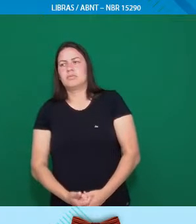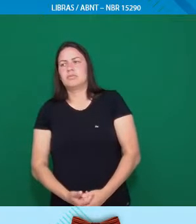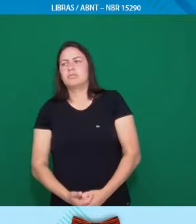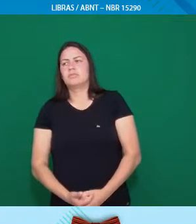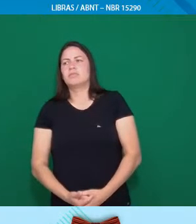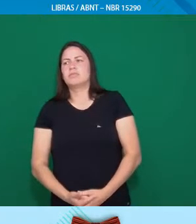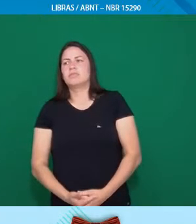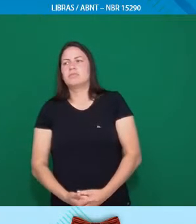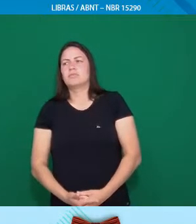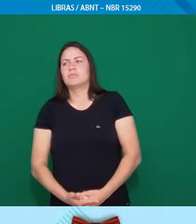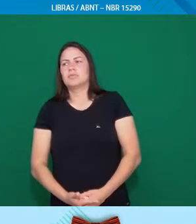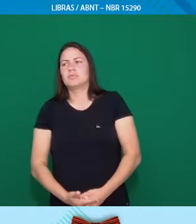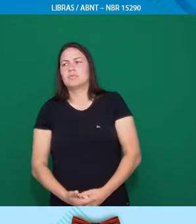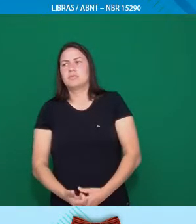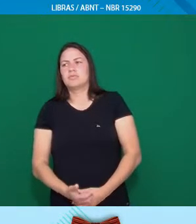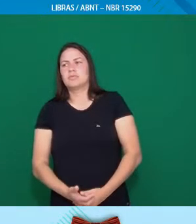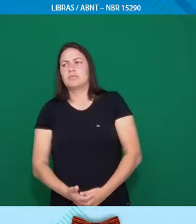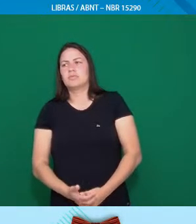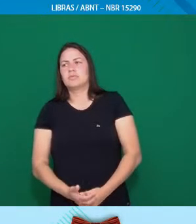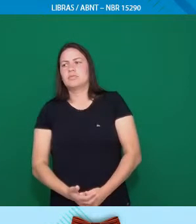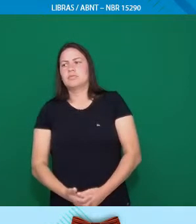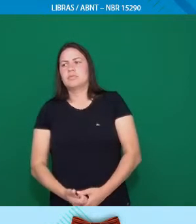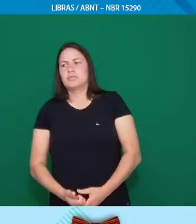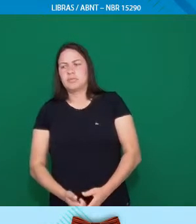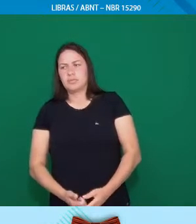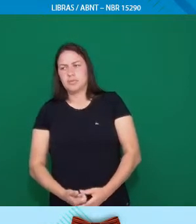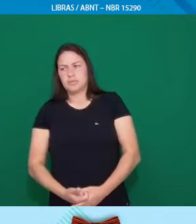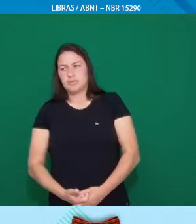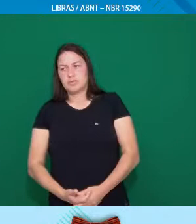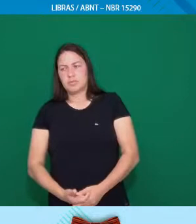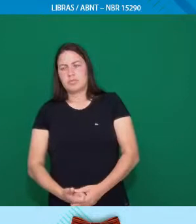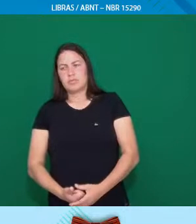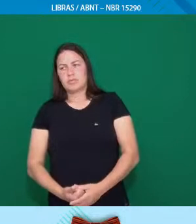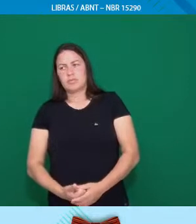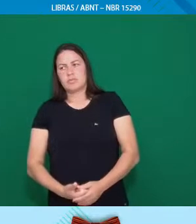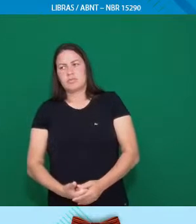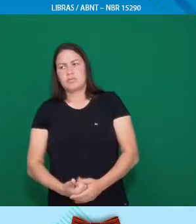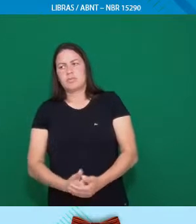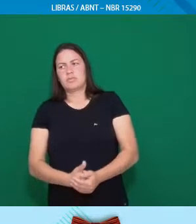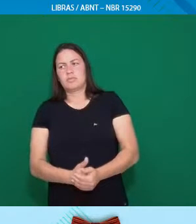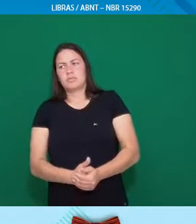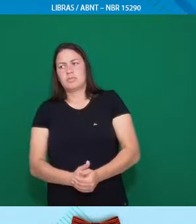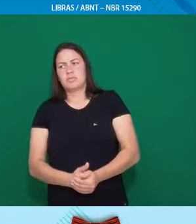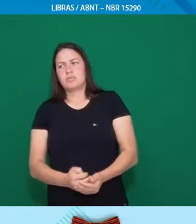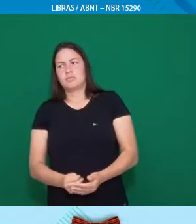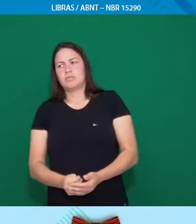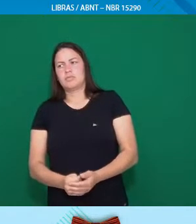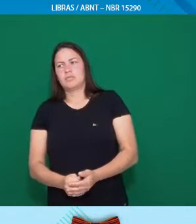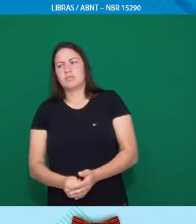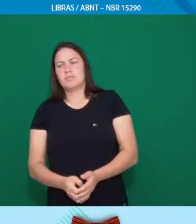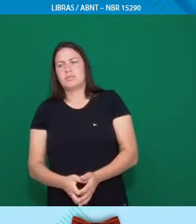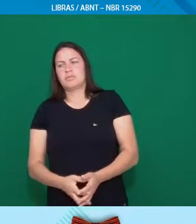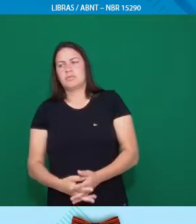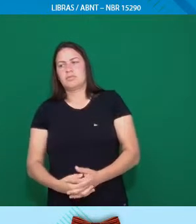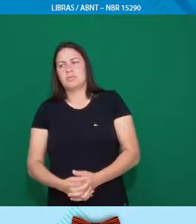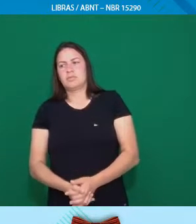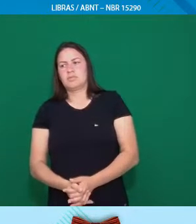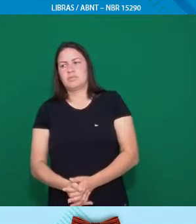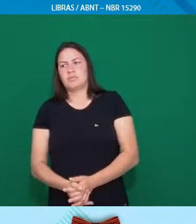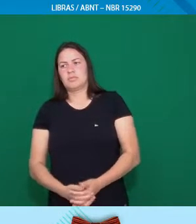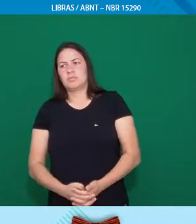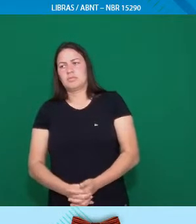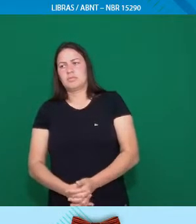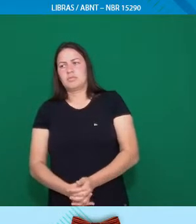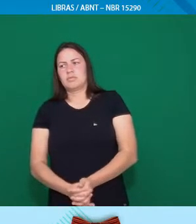E aí E aí a notícia já